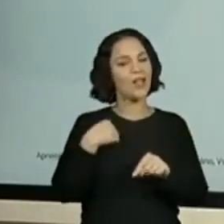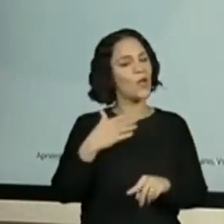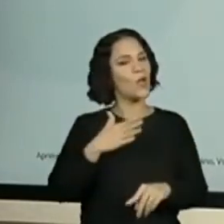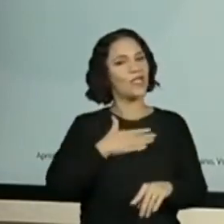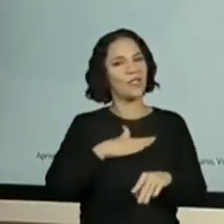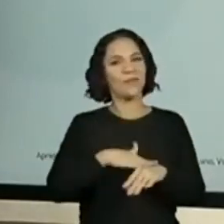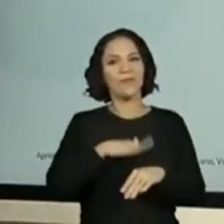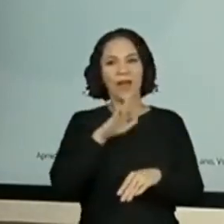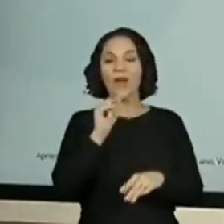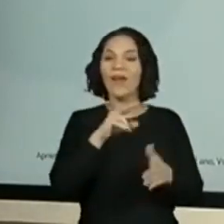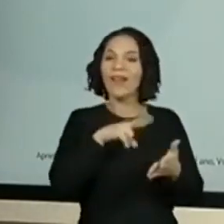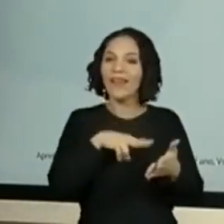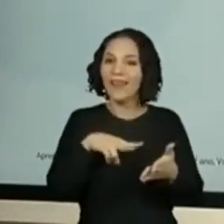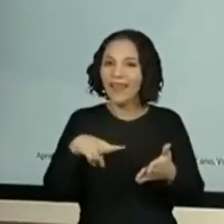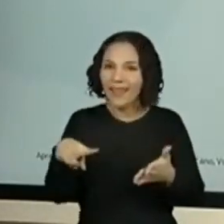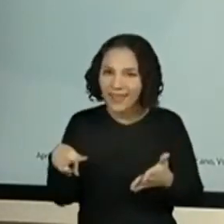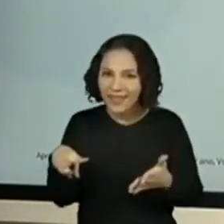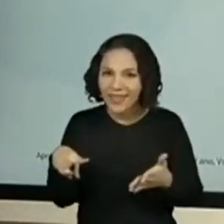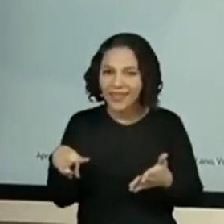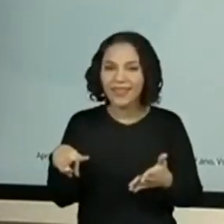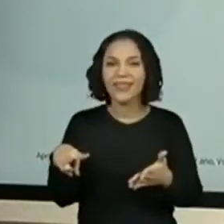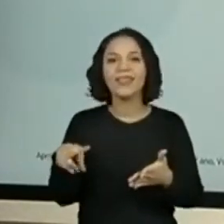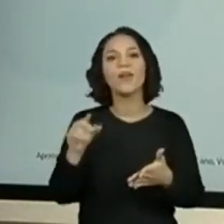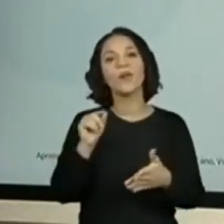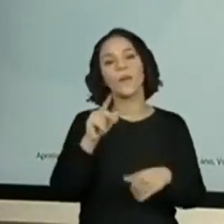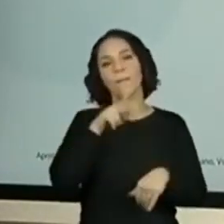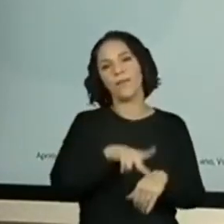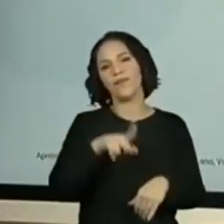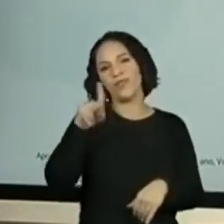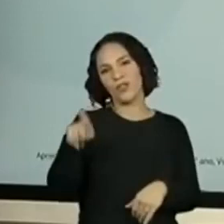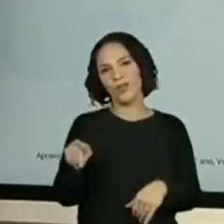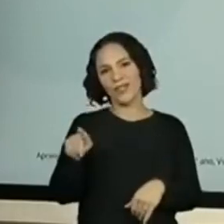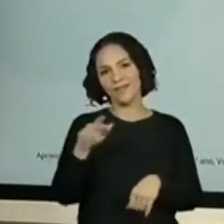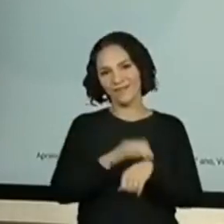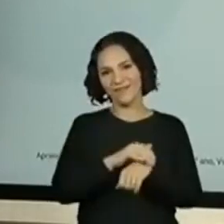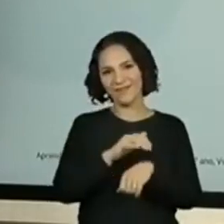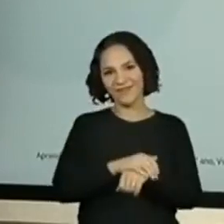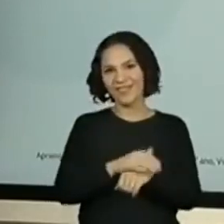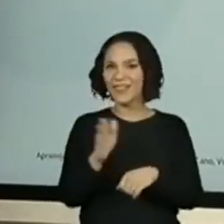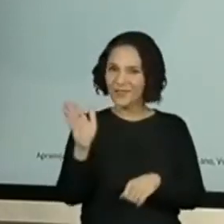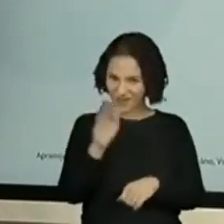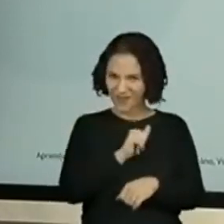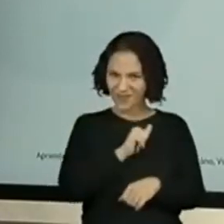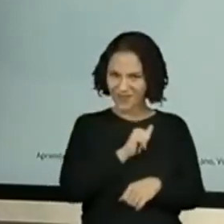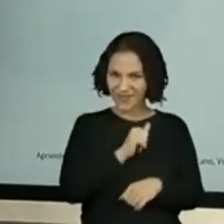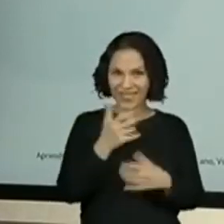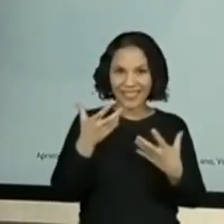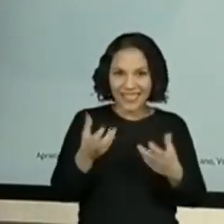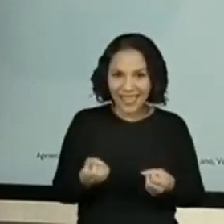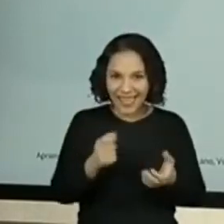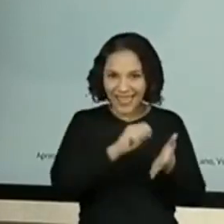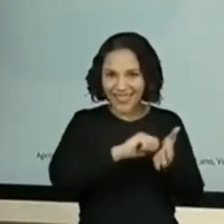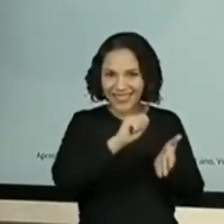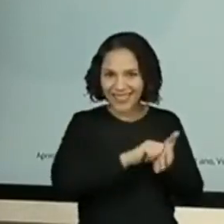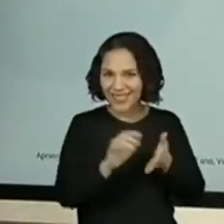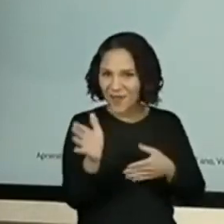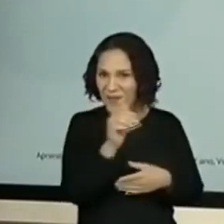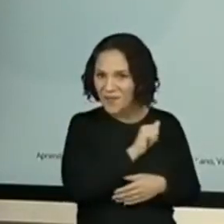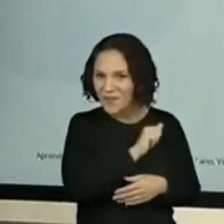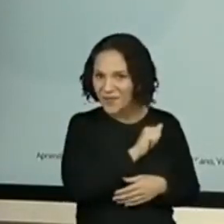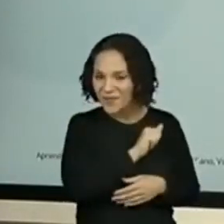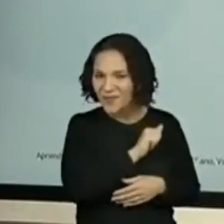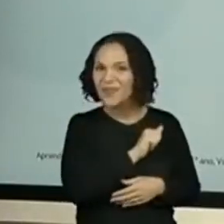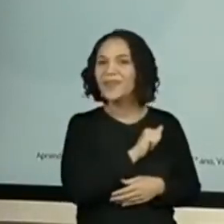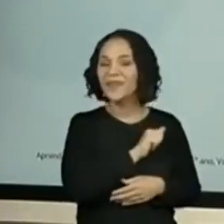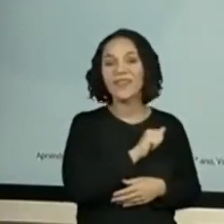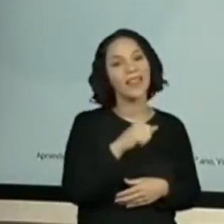encanta, que é a leitura feita pela professora. Vamos aceitar o desafio e ajudar a professora Kelly, a professora Vivi,